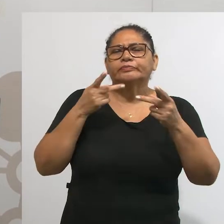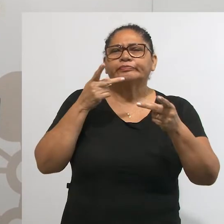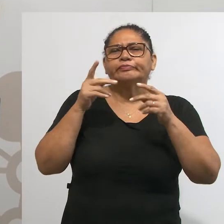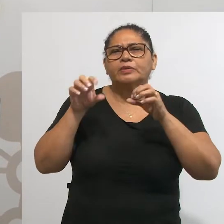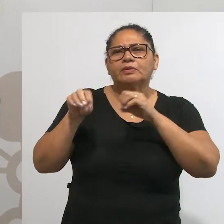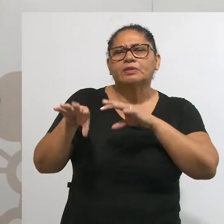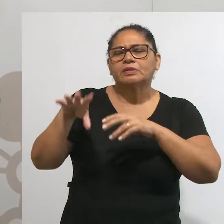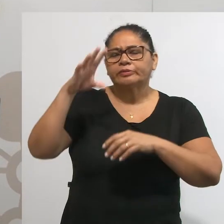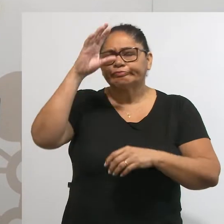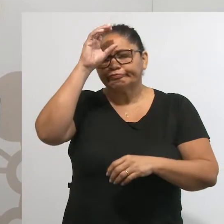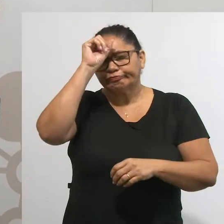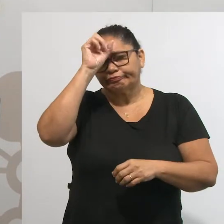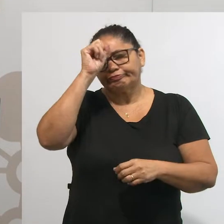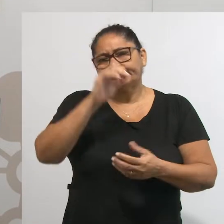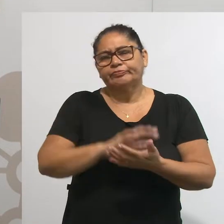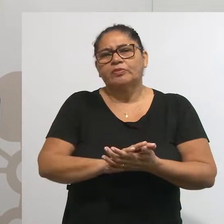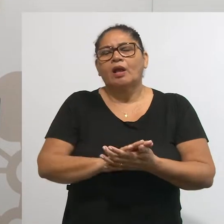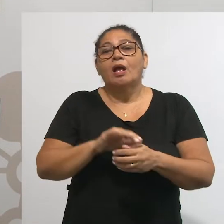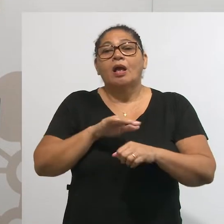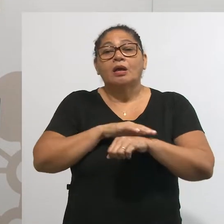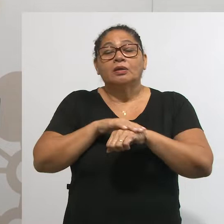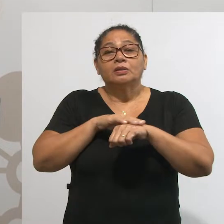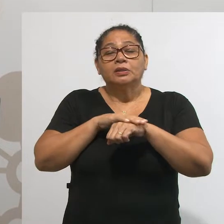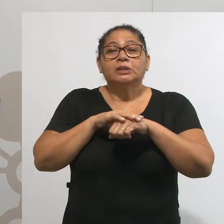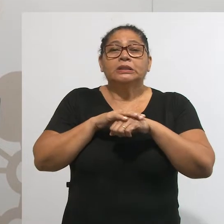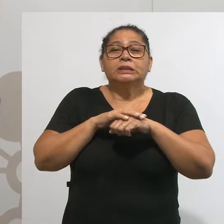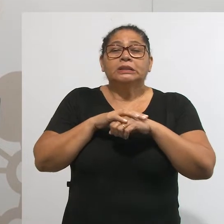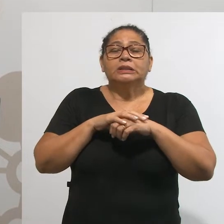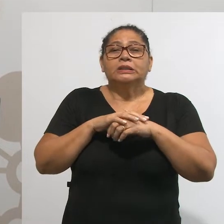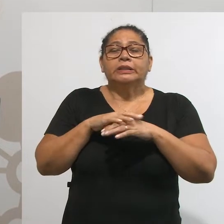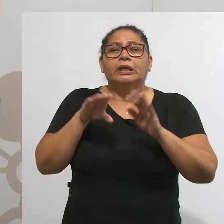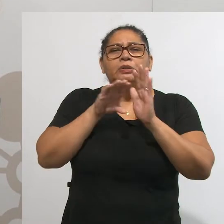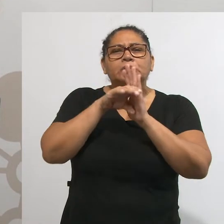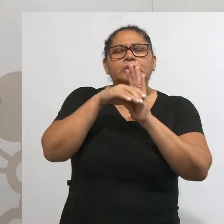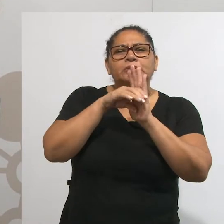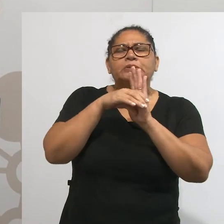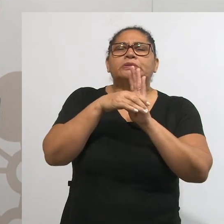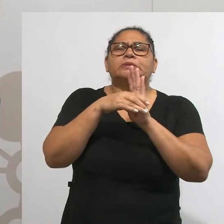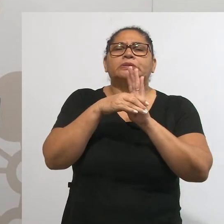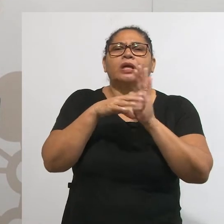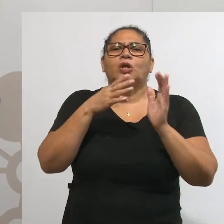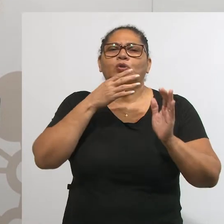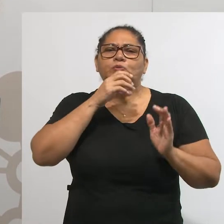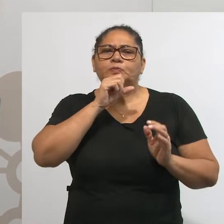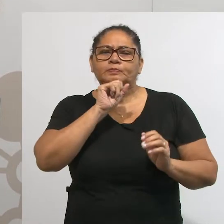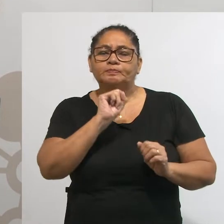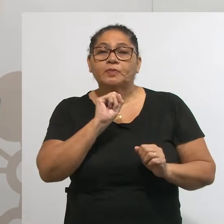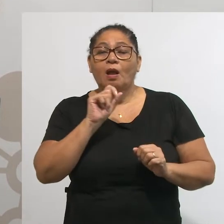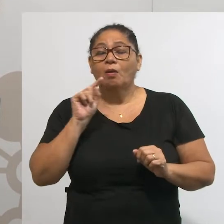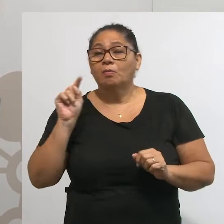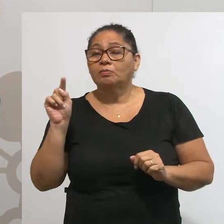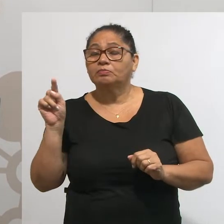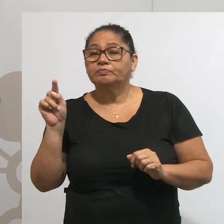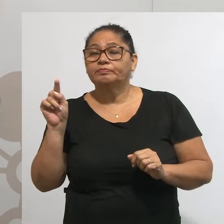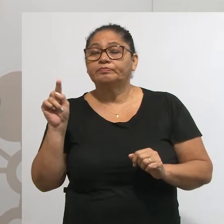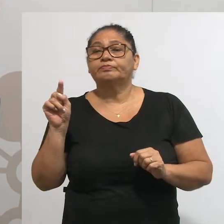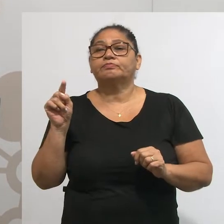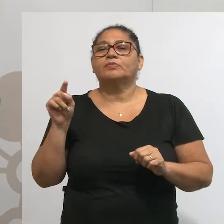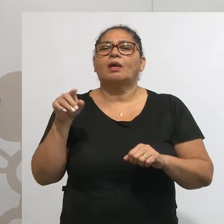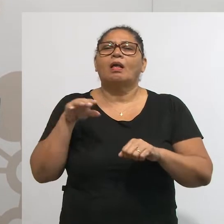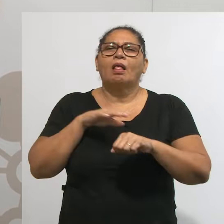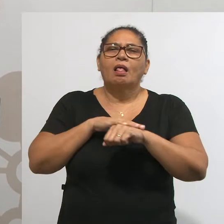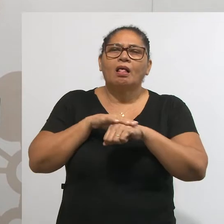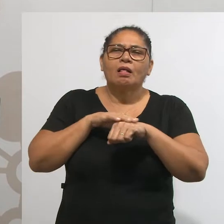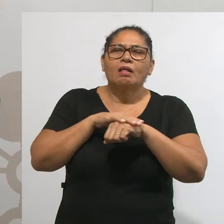de ensino-aprendizagem. O diálogo, ele é um conceito nodal para o Paulo Freire. Para ele, o diálogo tem que